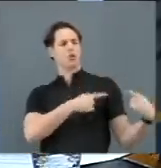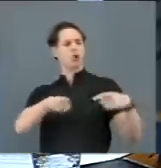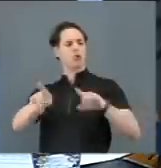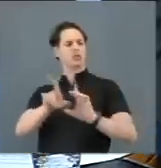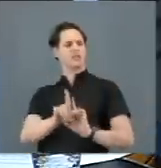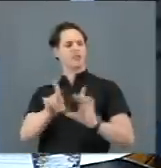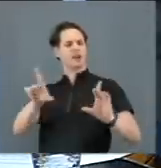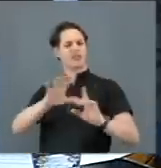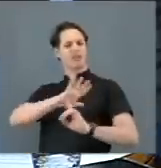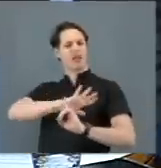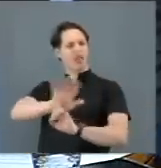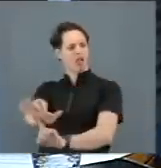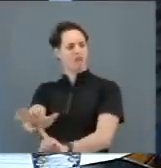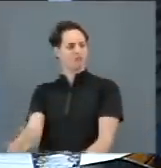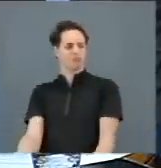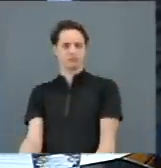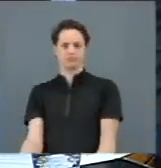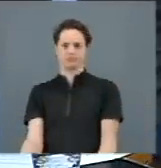democracia.